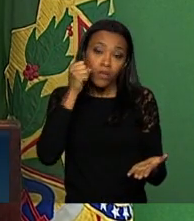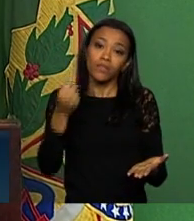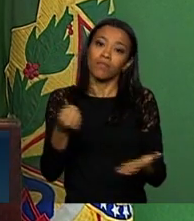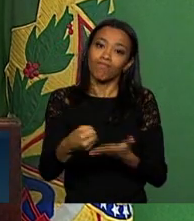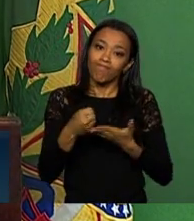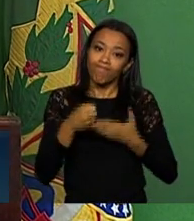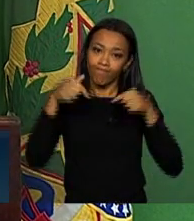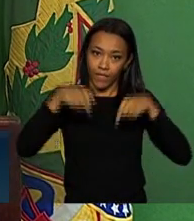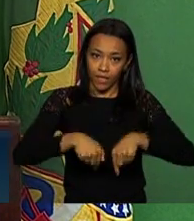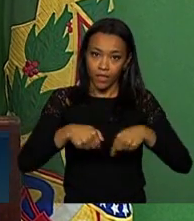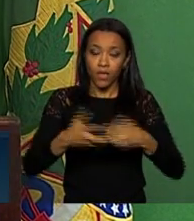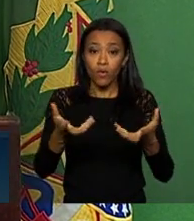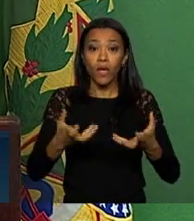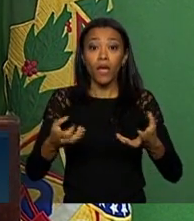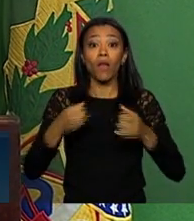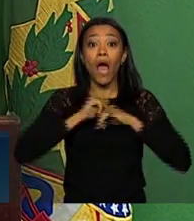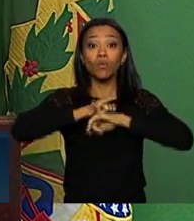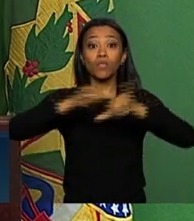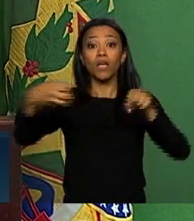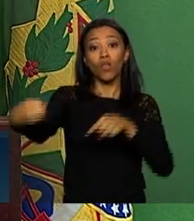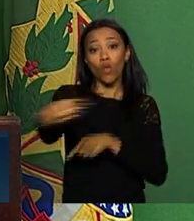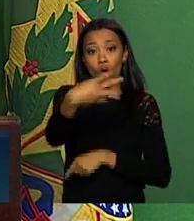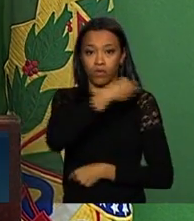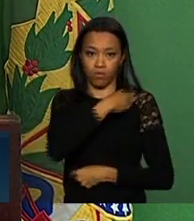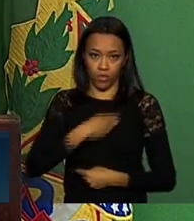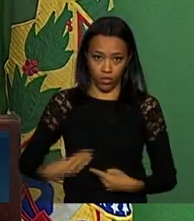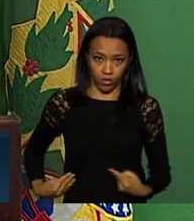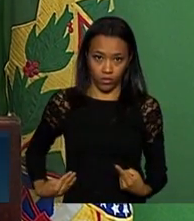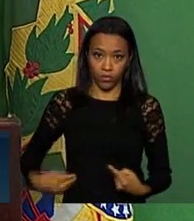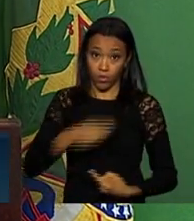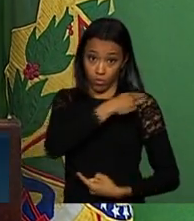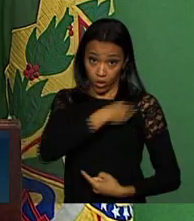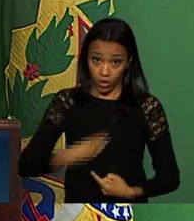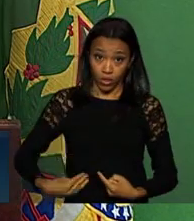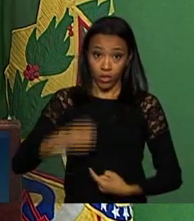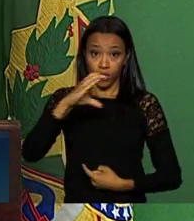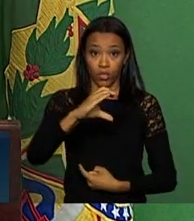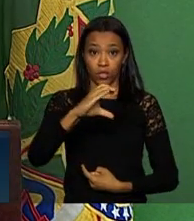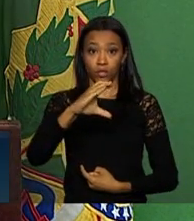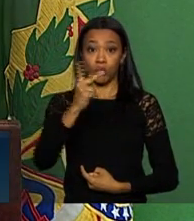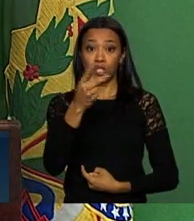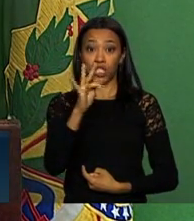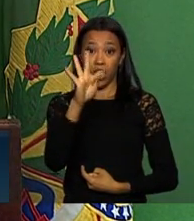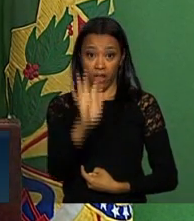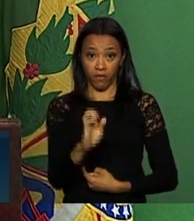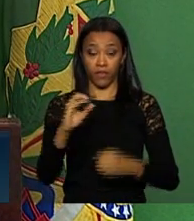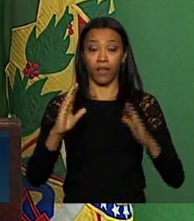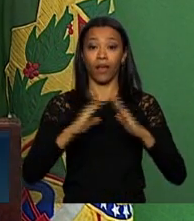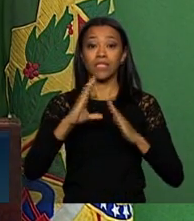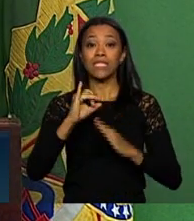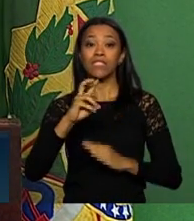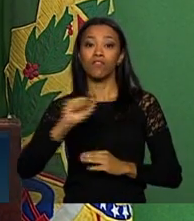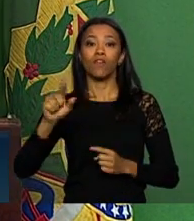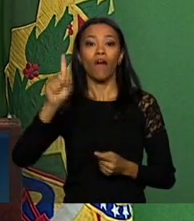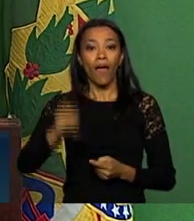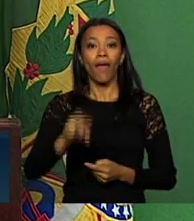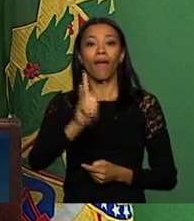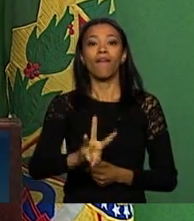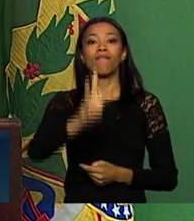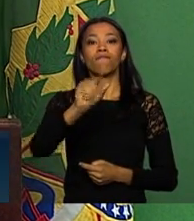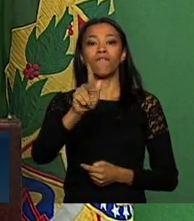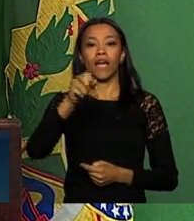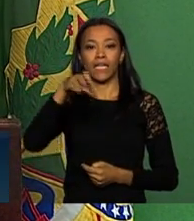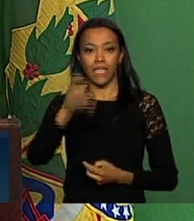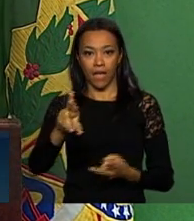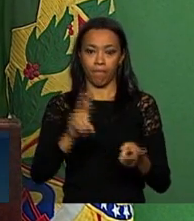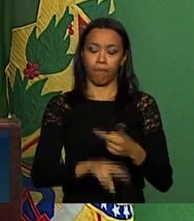anunciar os novos ministros o ministro chefe da casa civil será o ministro ja Wagner o